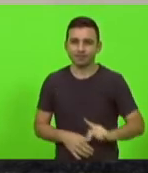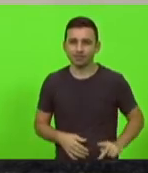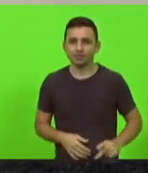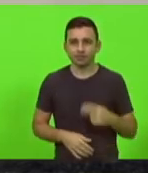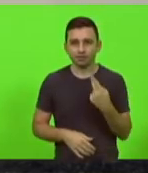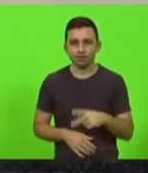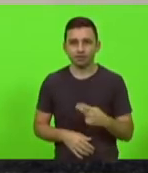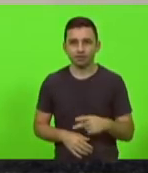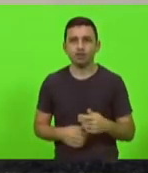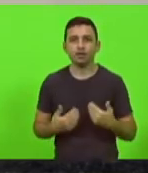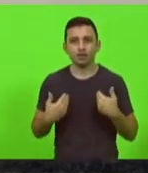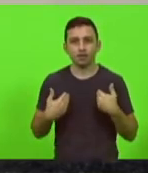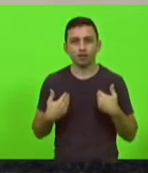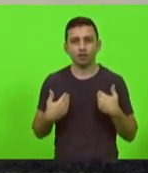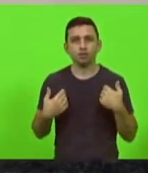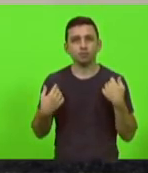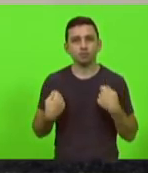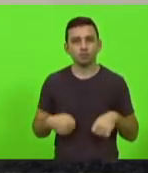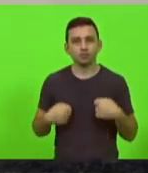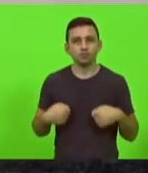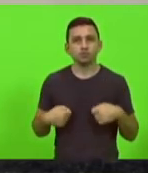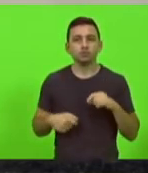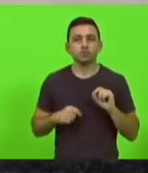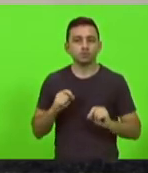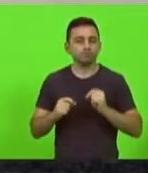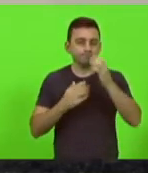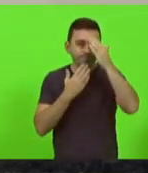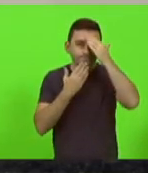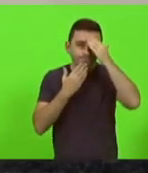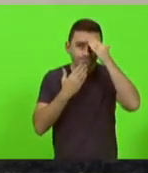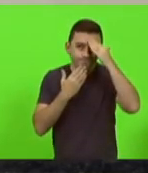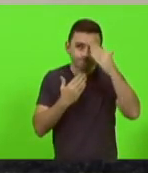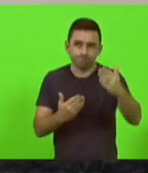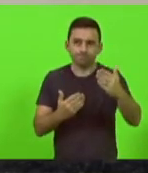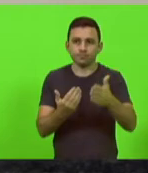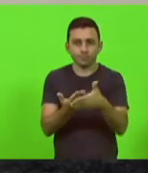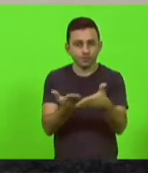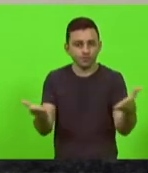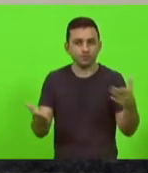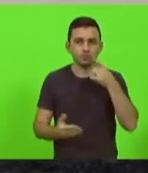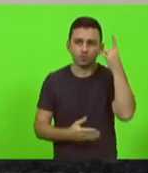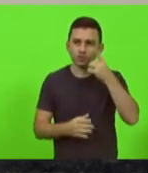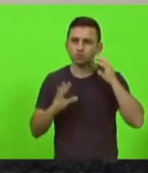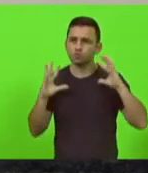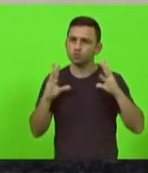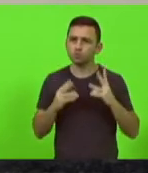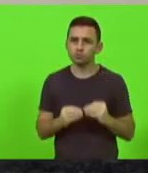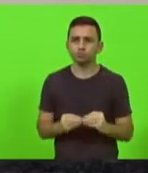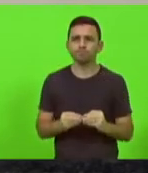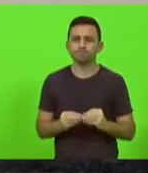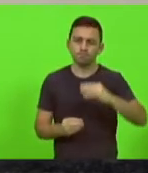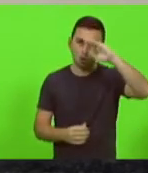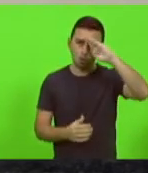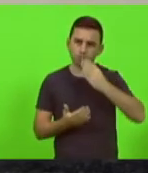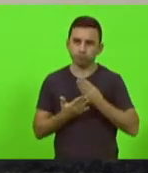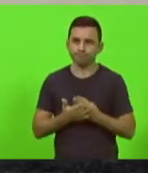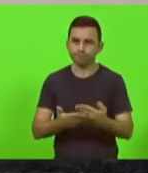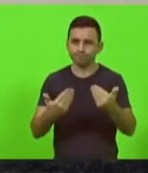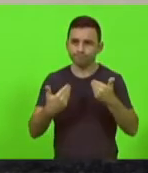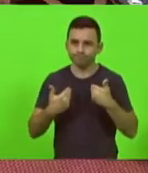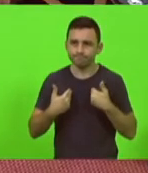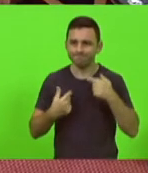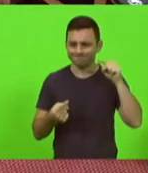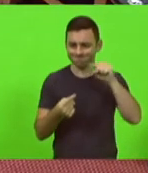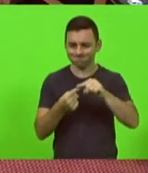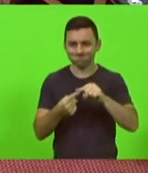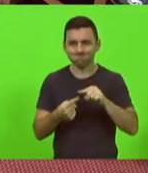posso deixar de forma alguma de agradecer todos os parlamentares que me confiaram esta missão